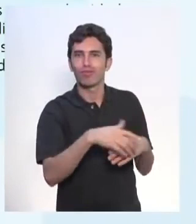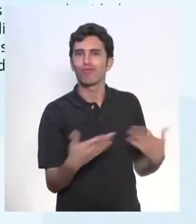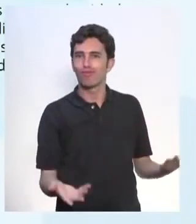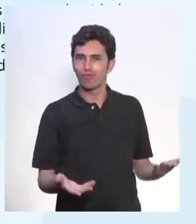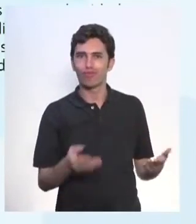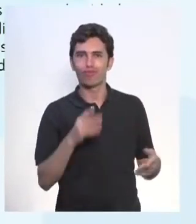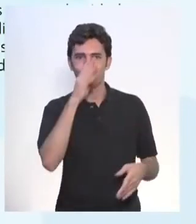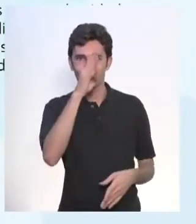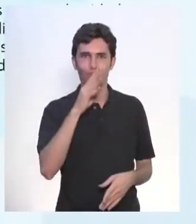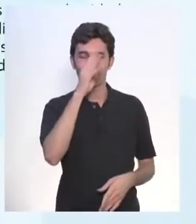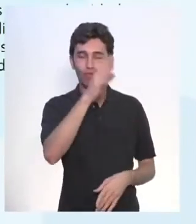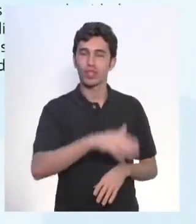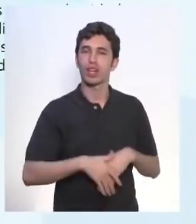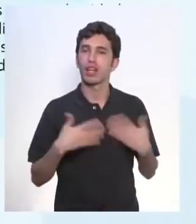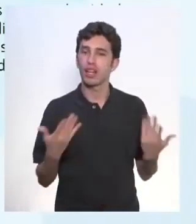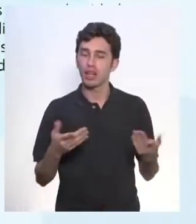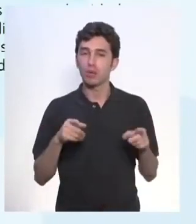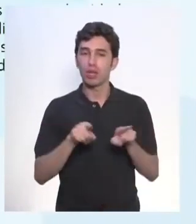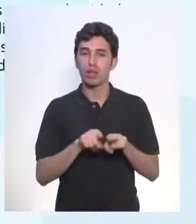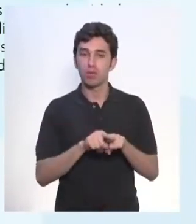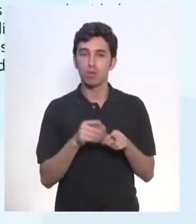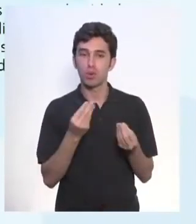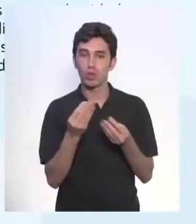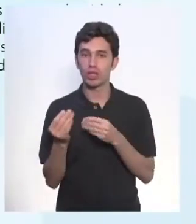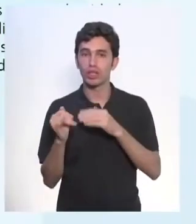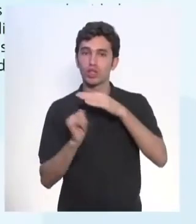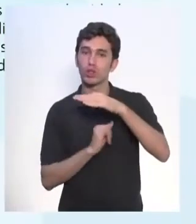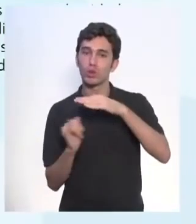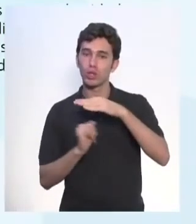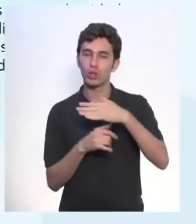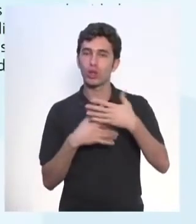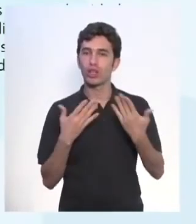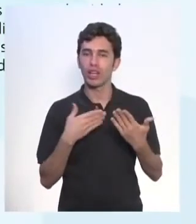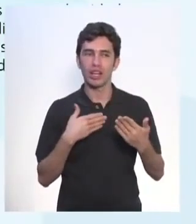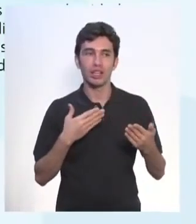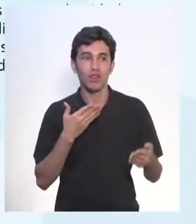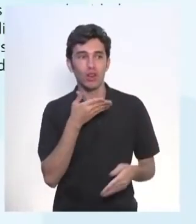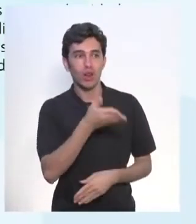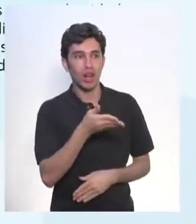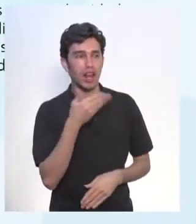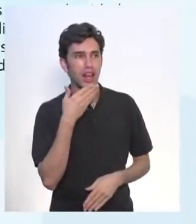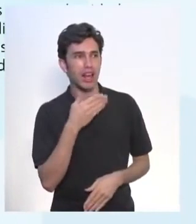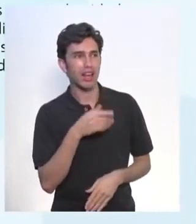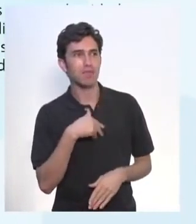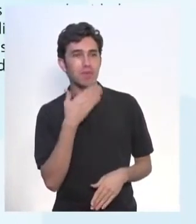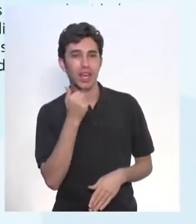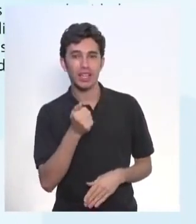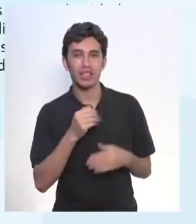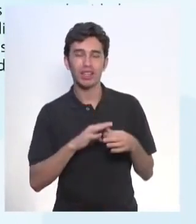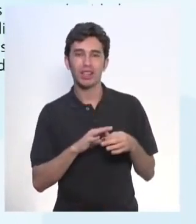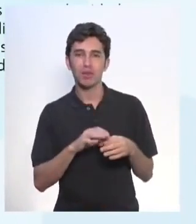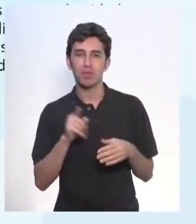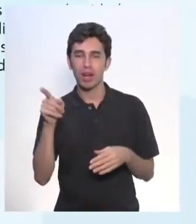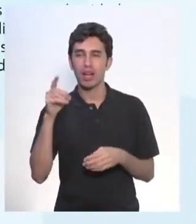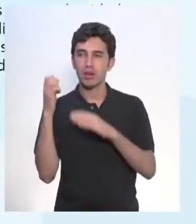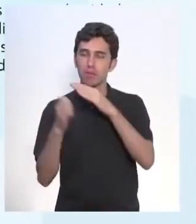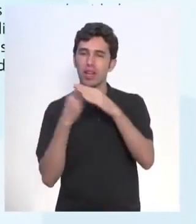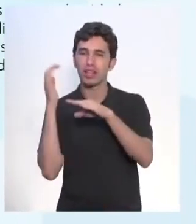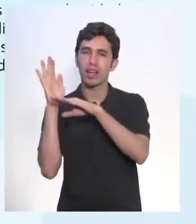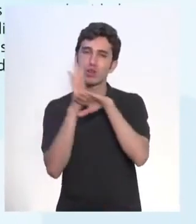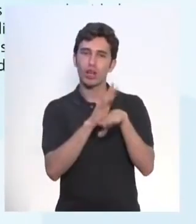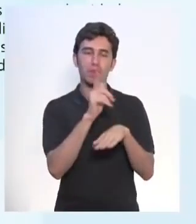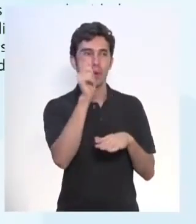que seus muros sejam pichados, sejam grafitados. Então, aí já não é legal, né, gente? Toda vez que você invade o espaço de uma outra pessoa,